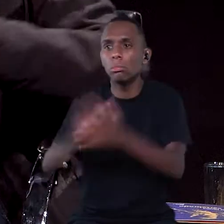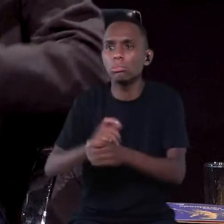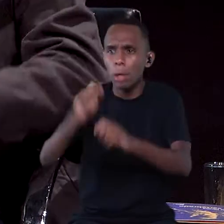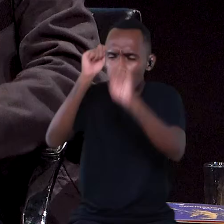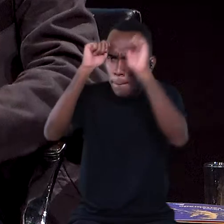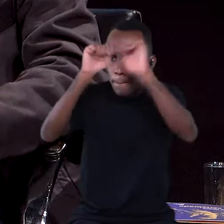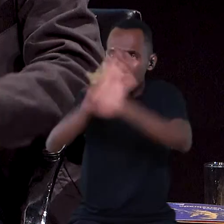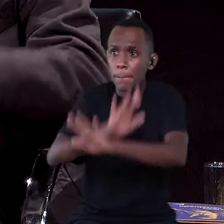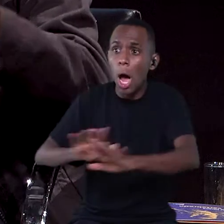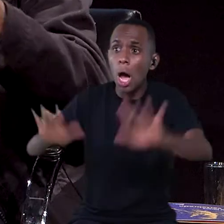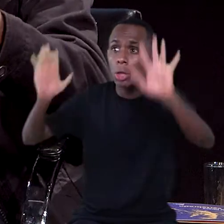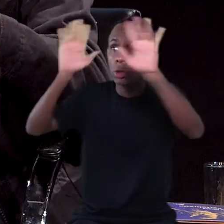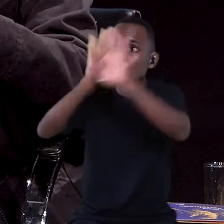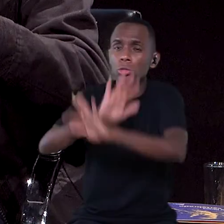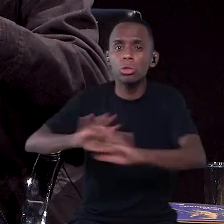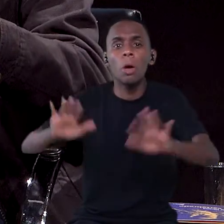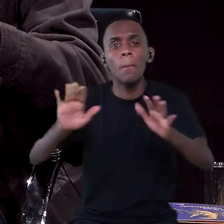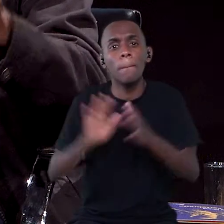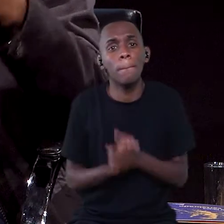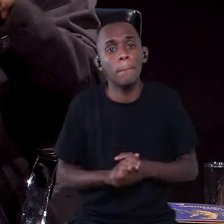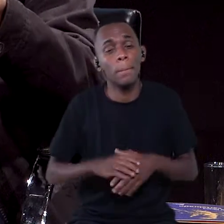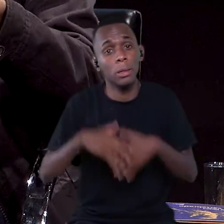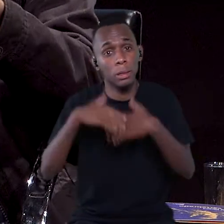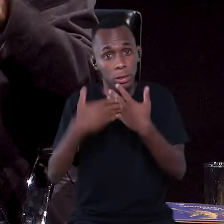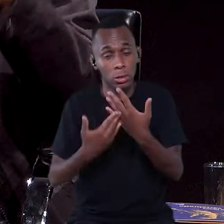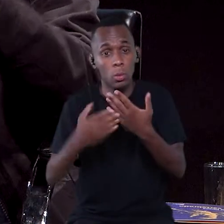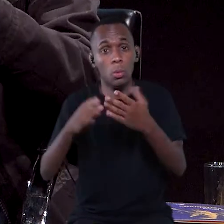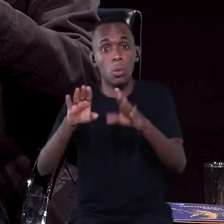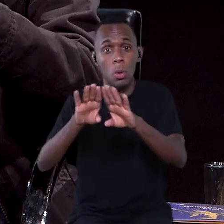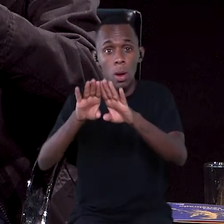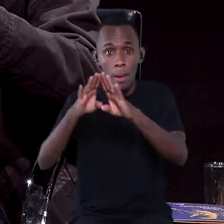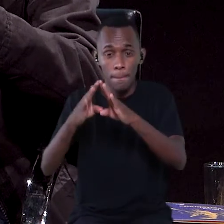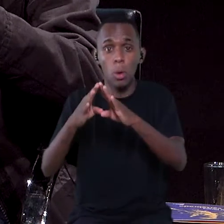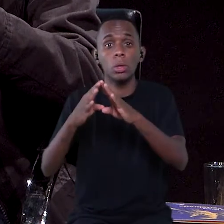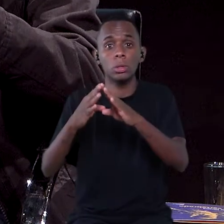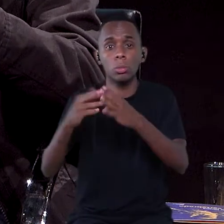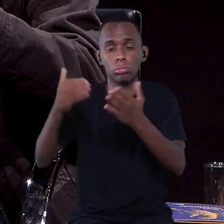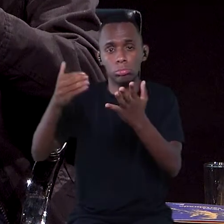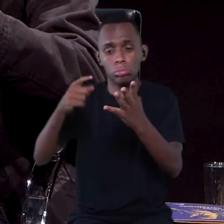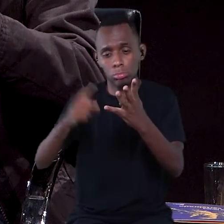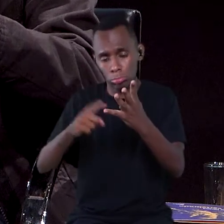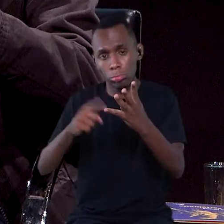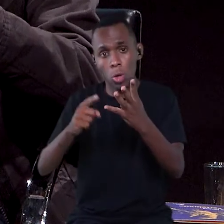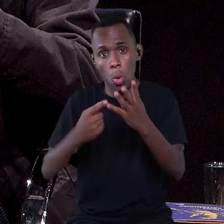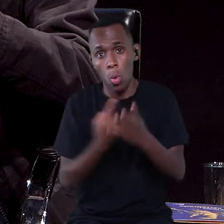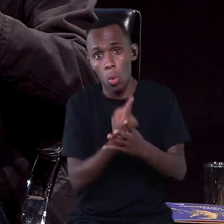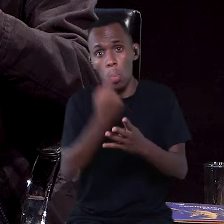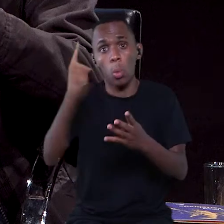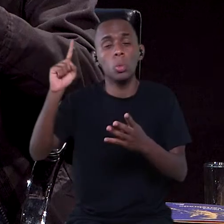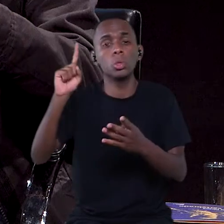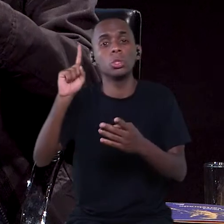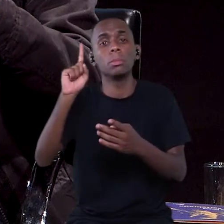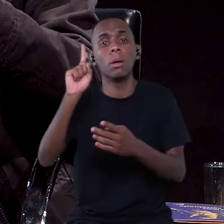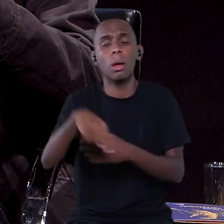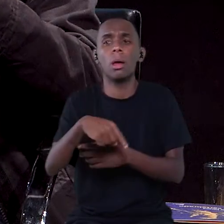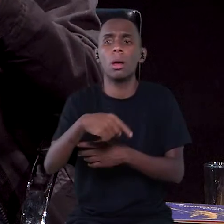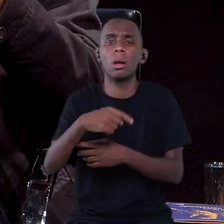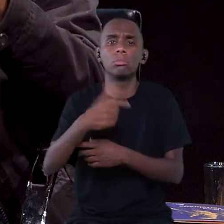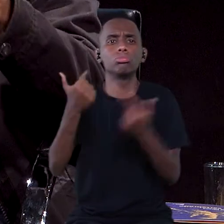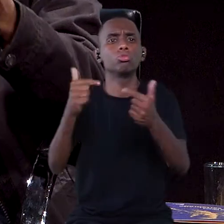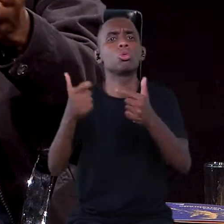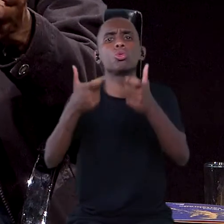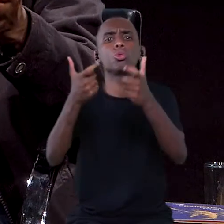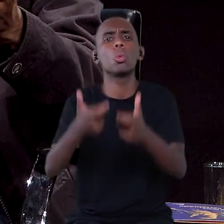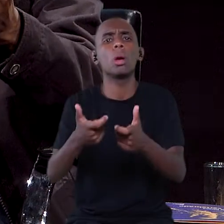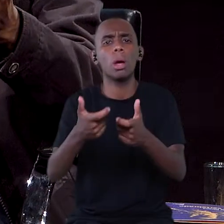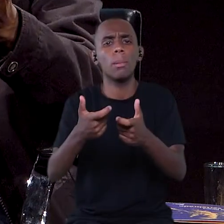cósmica, para uma consciência indefinida. E essa Porta Étoile, que é a última parte do livro, é mais ou menos essa proposição. Quando a gente já não tem